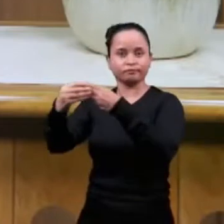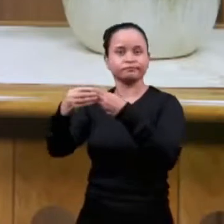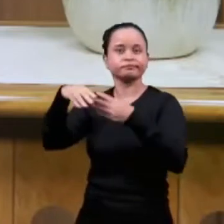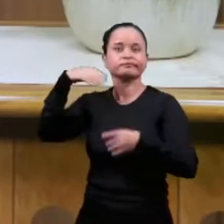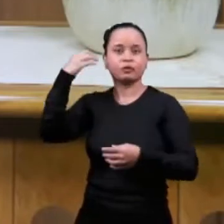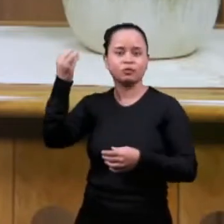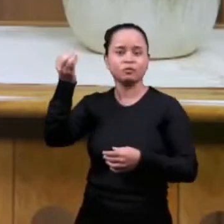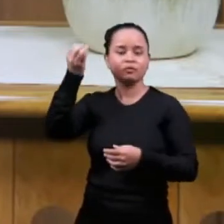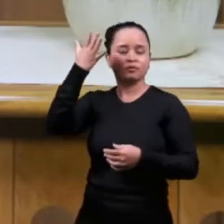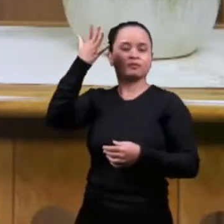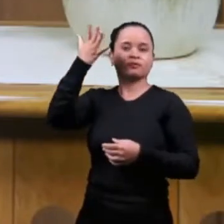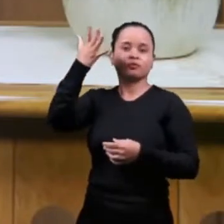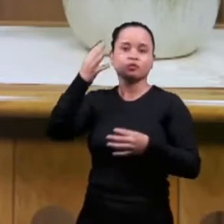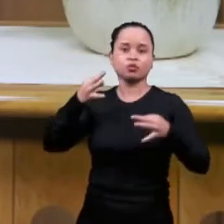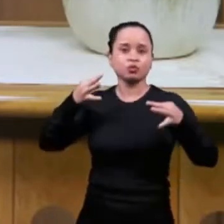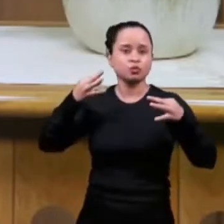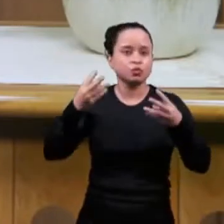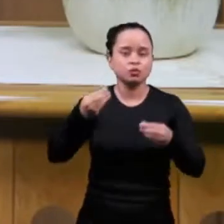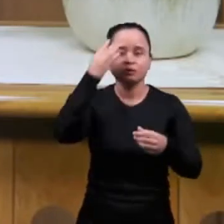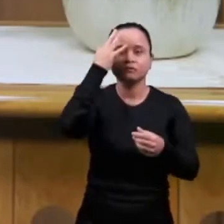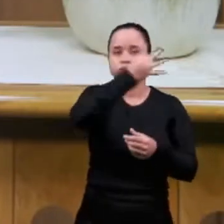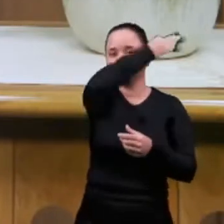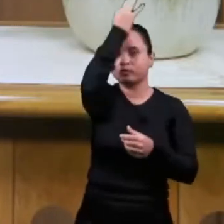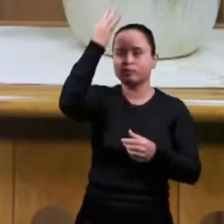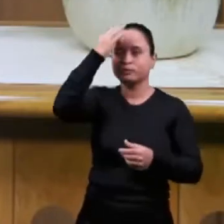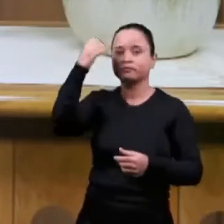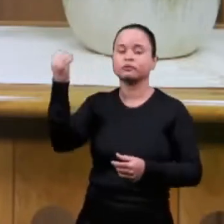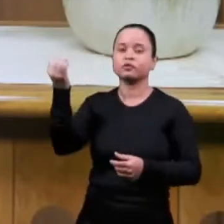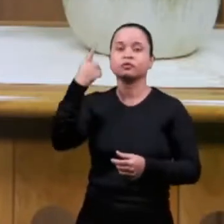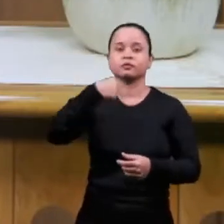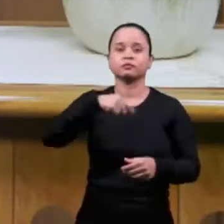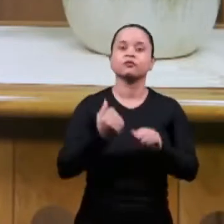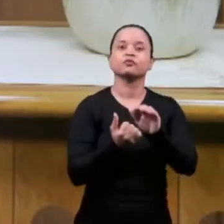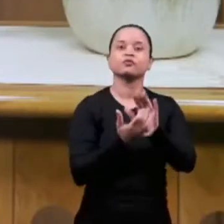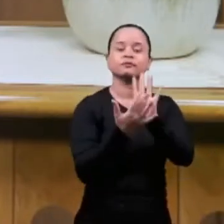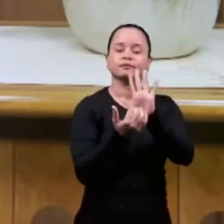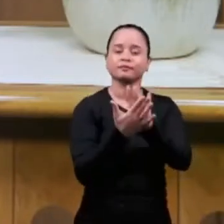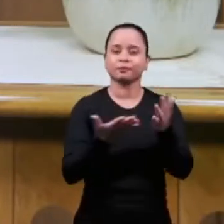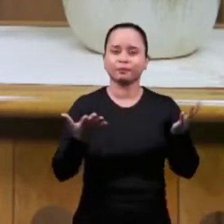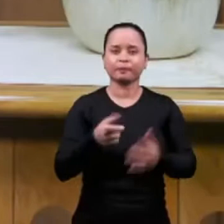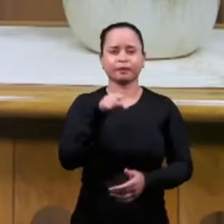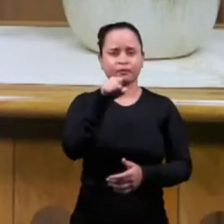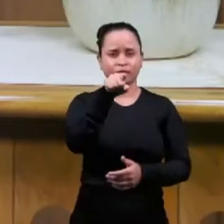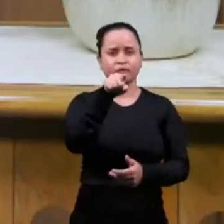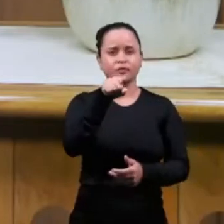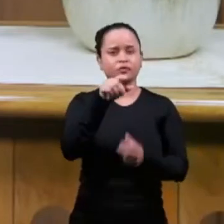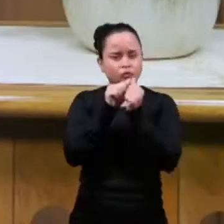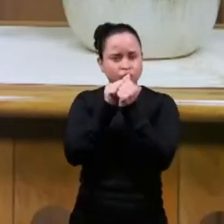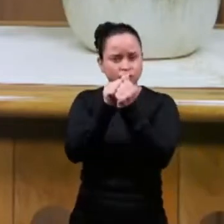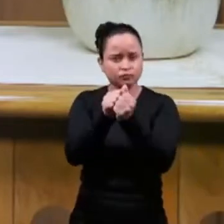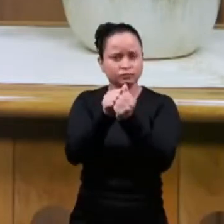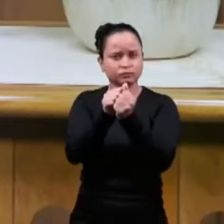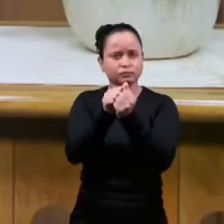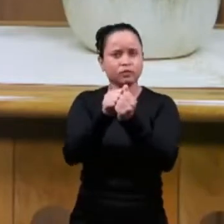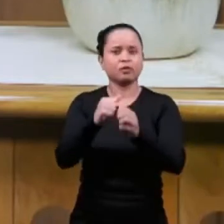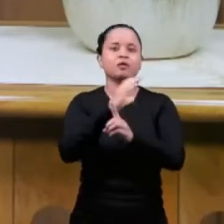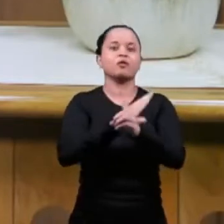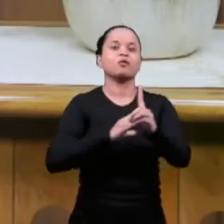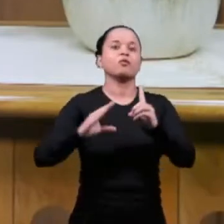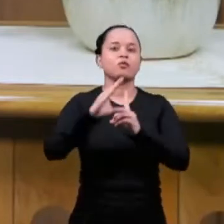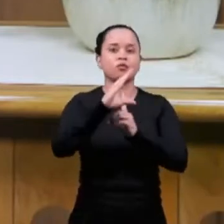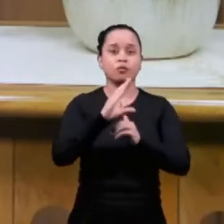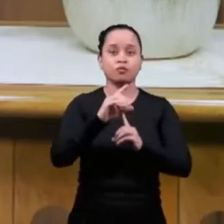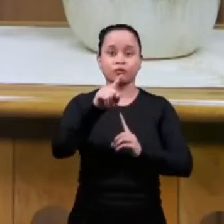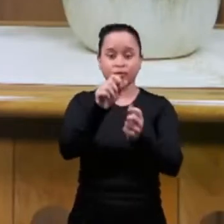foi inspirado pelo Espírito Santo. Nós vamos cantar ao Senhor esse louvor agora. E você pode participar. Esse é um culto onde você participa